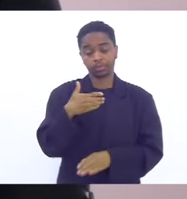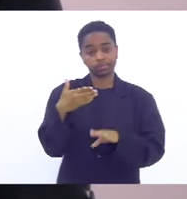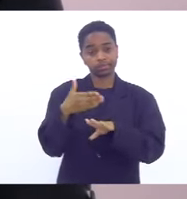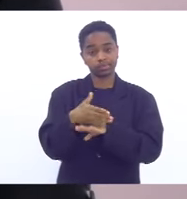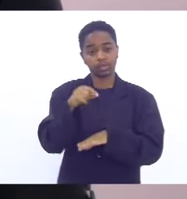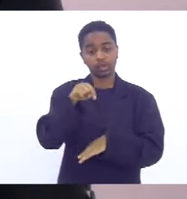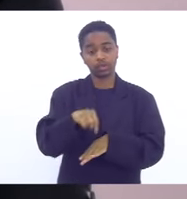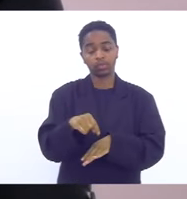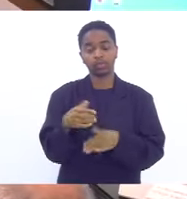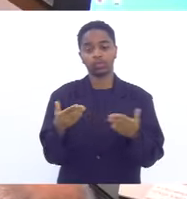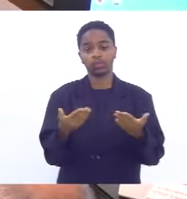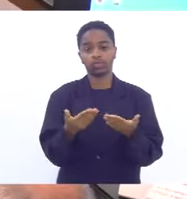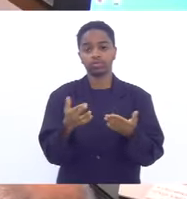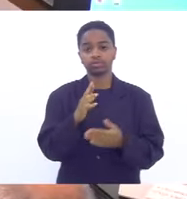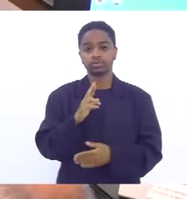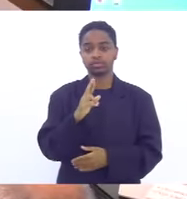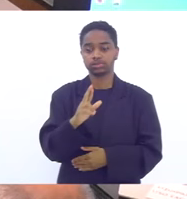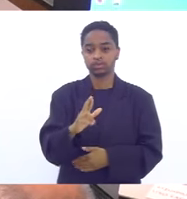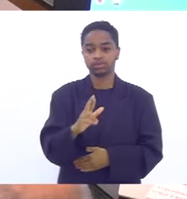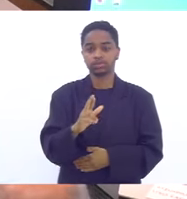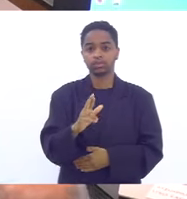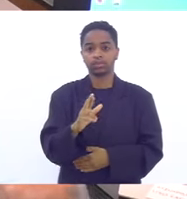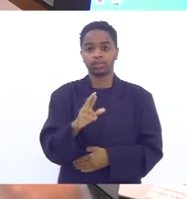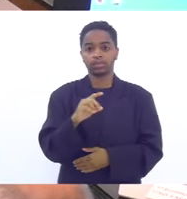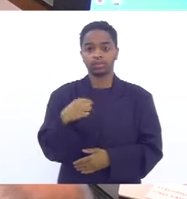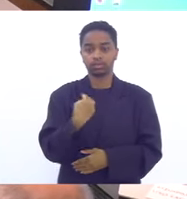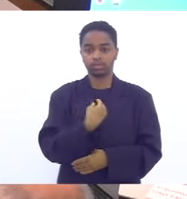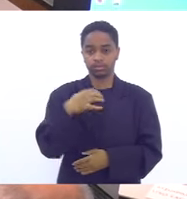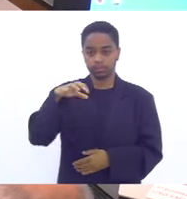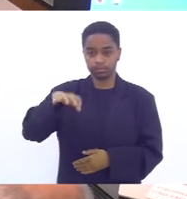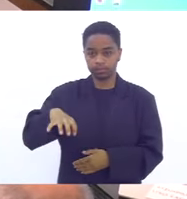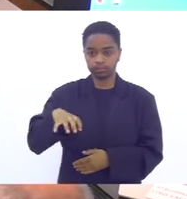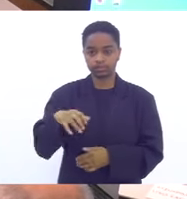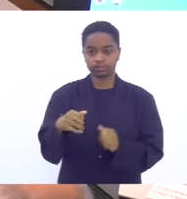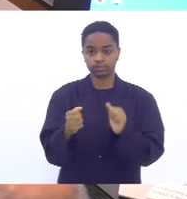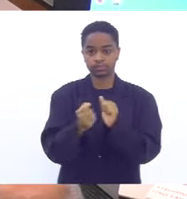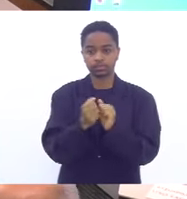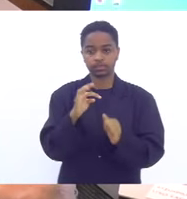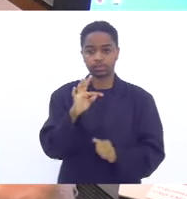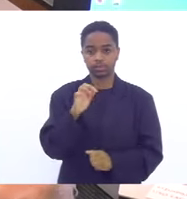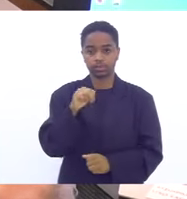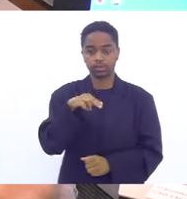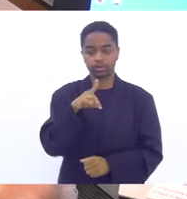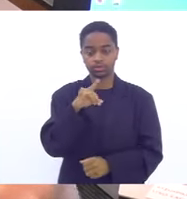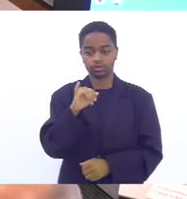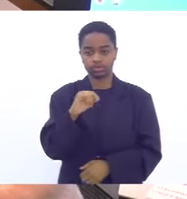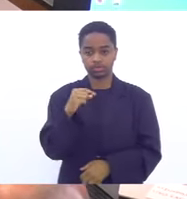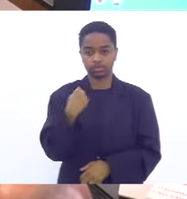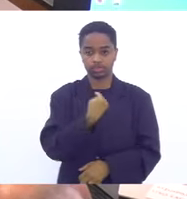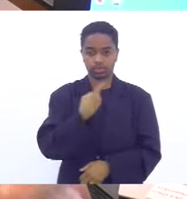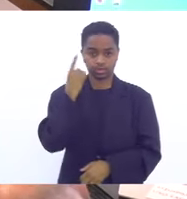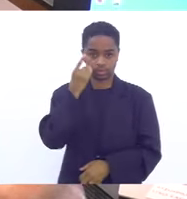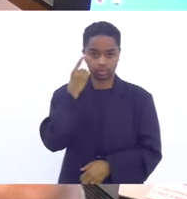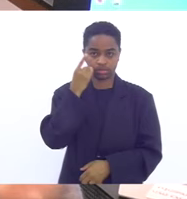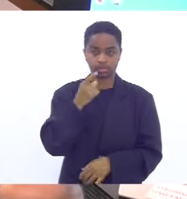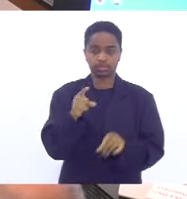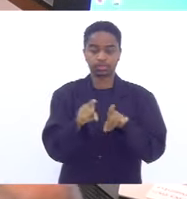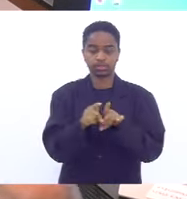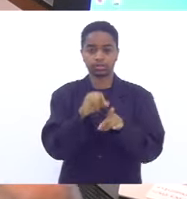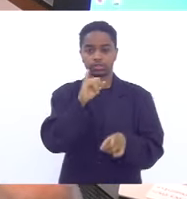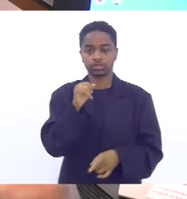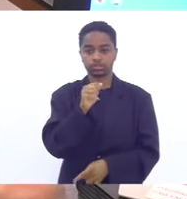nossa região Médio Paraíba, juntamente com o Tandi, nosso deputado, também o